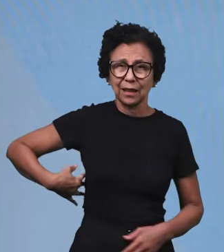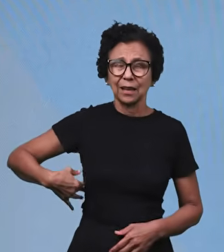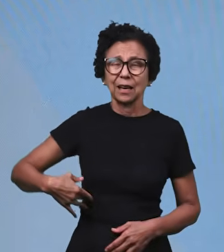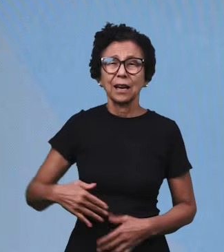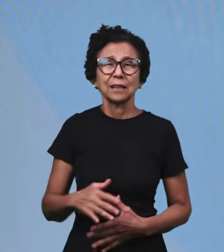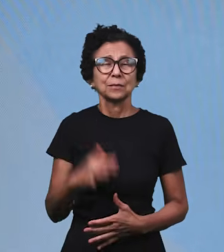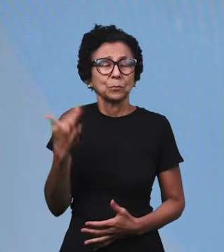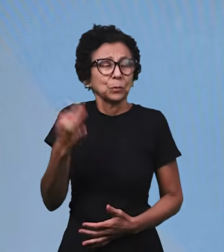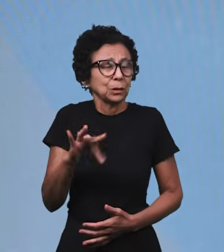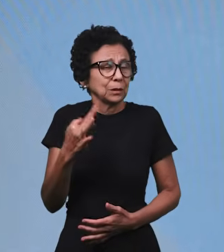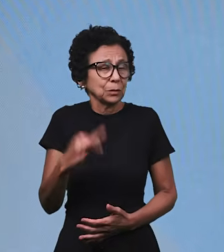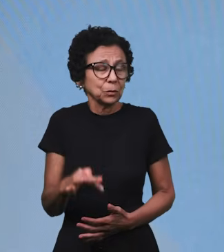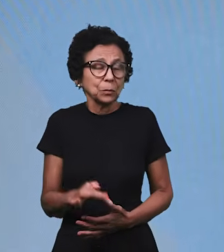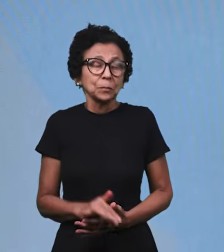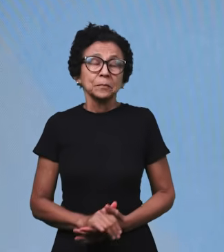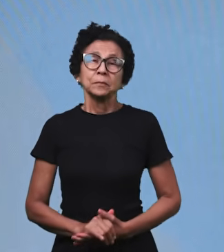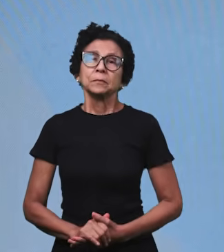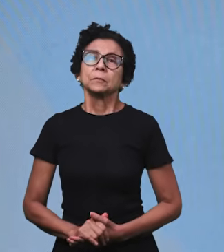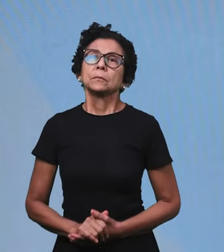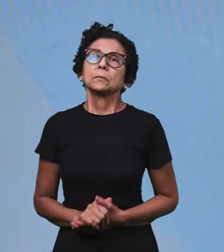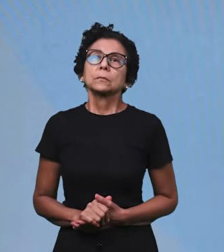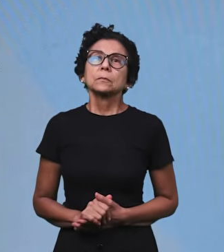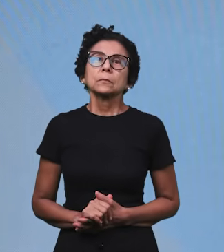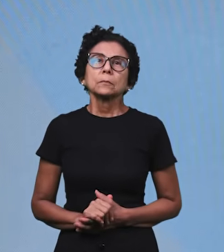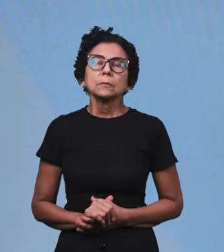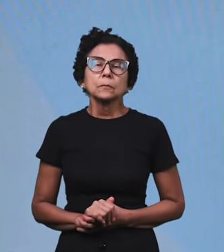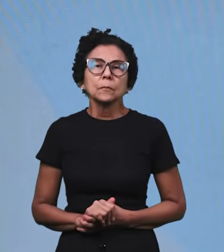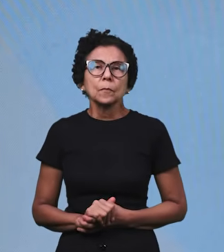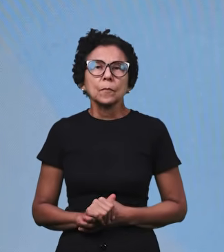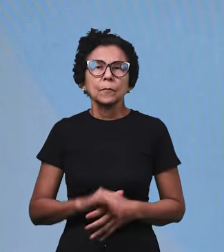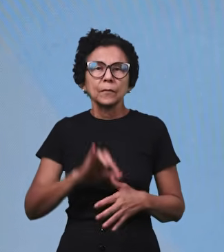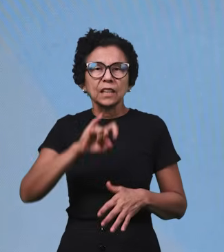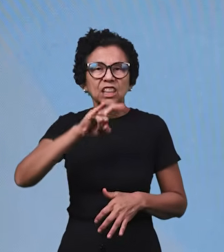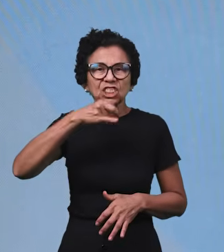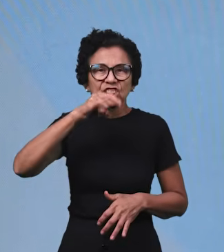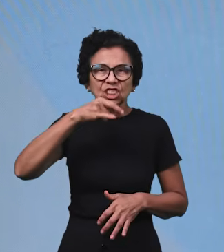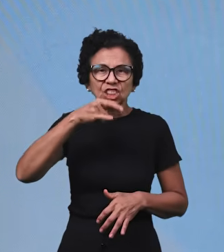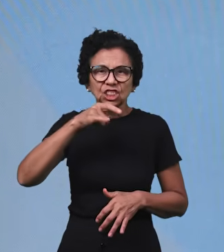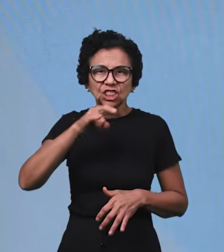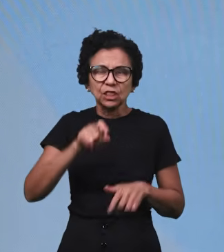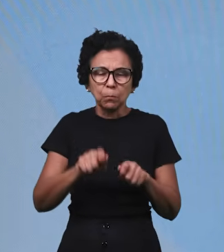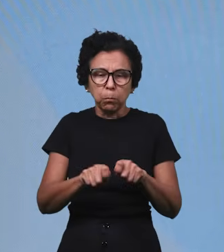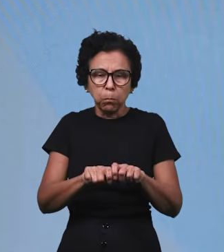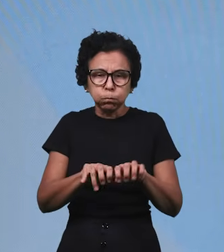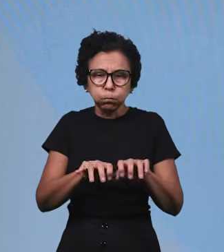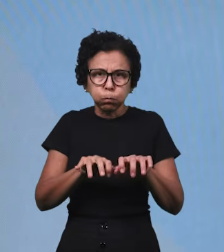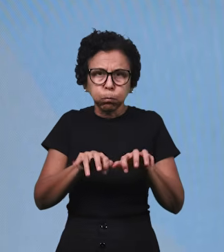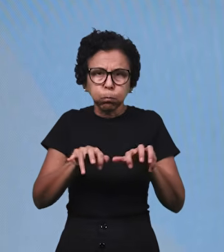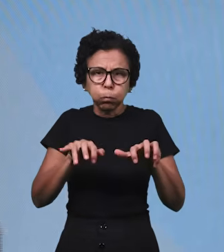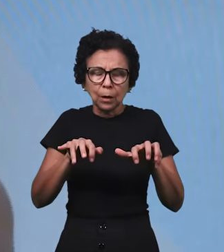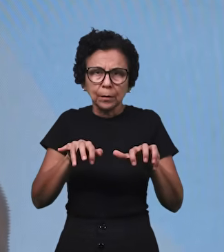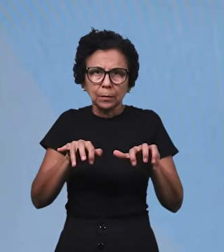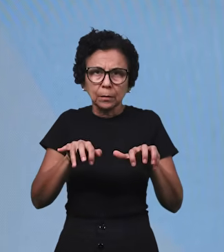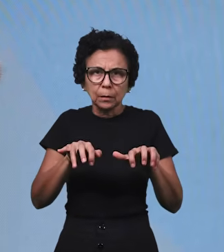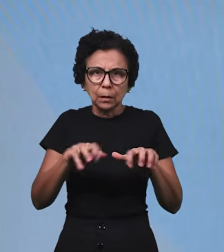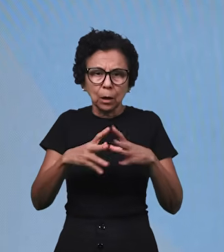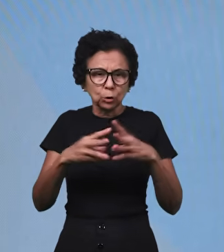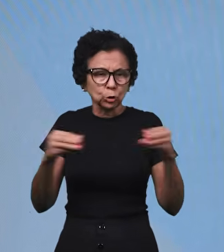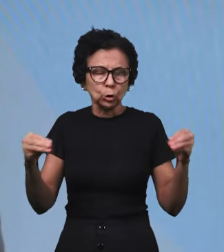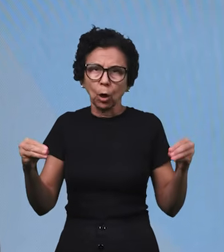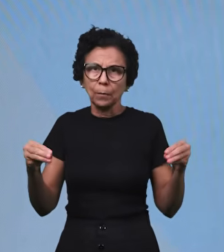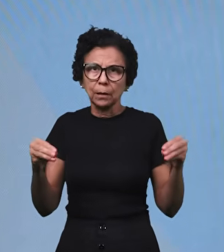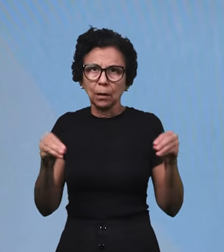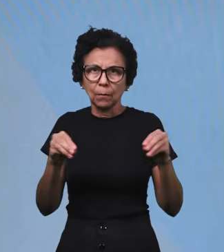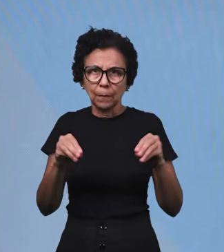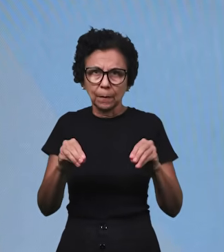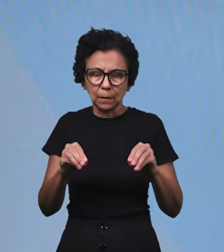eu mostrei para vocês. O paciente pode ver, por exemplo, espuma na urina. Não aquela espuma que desaparece,